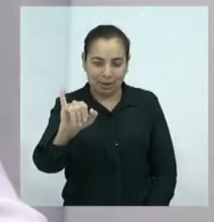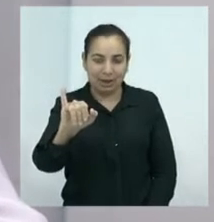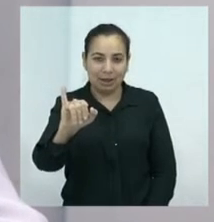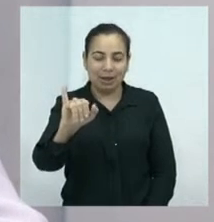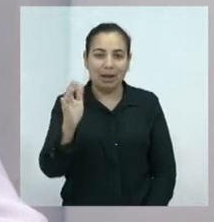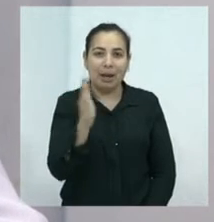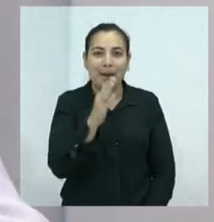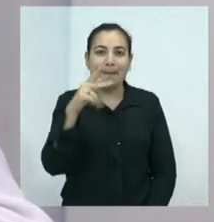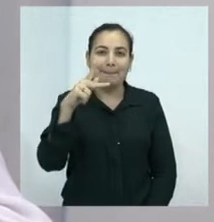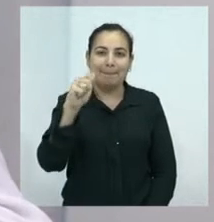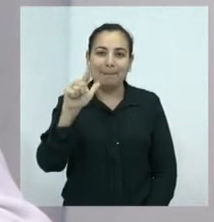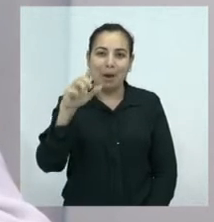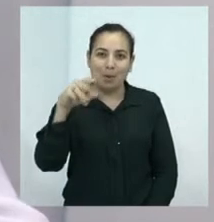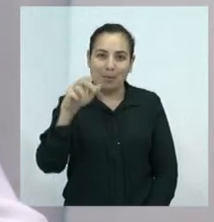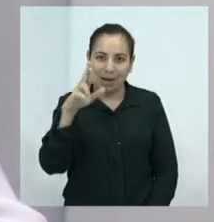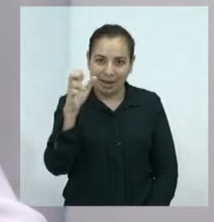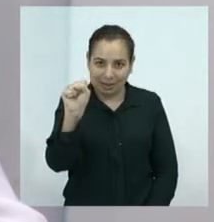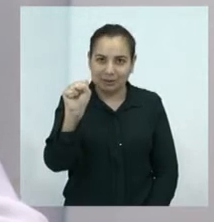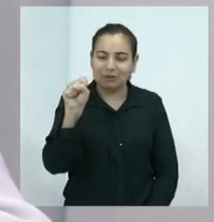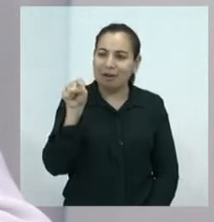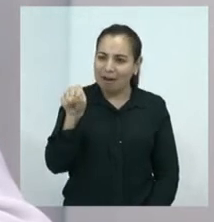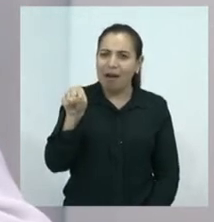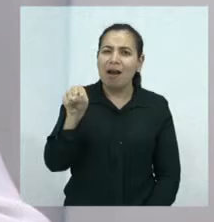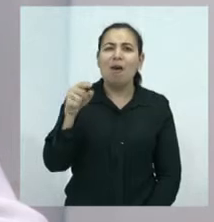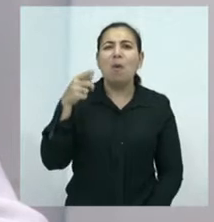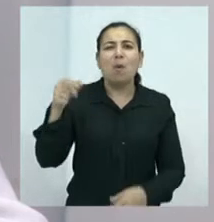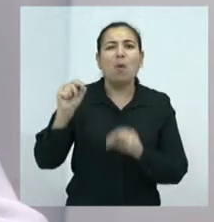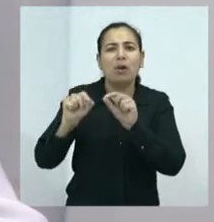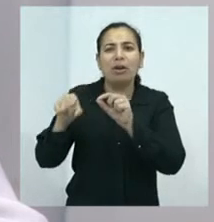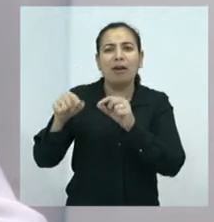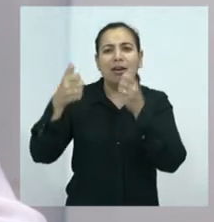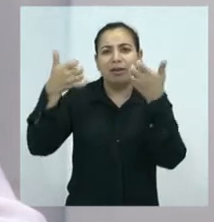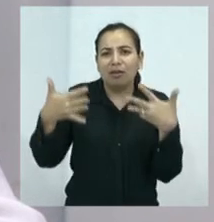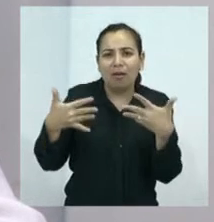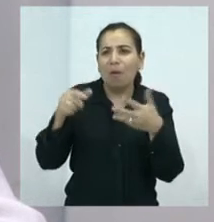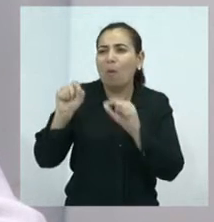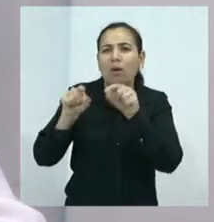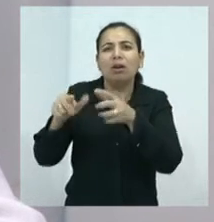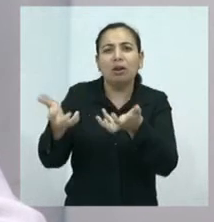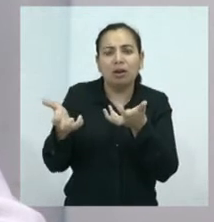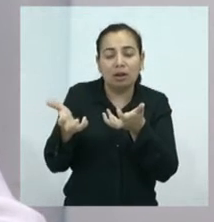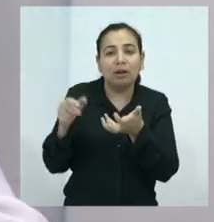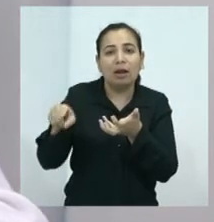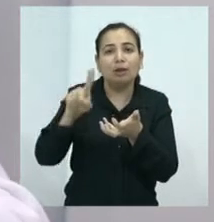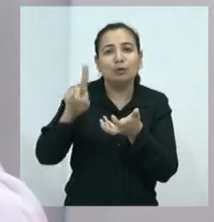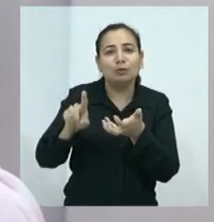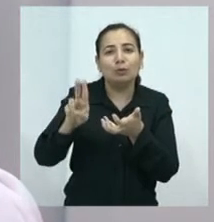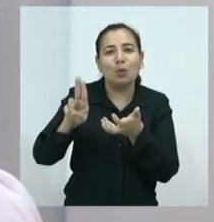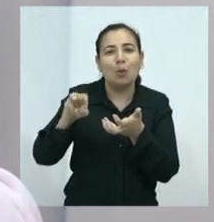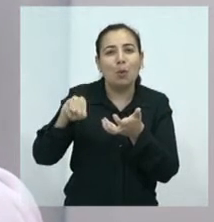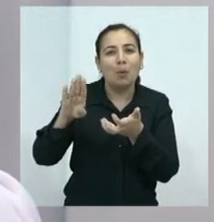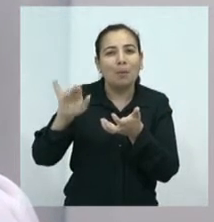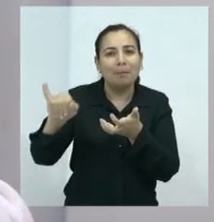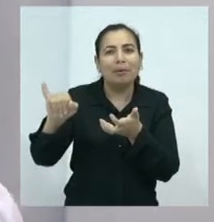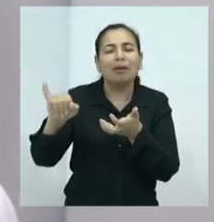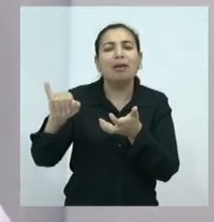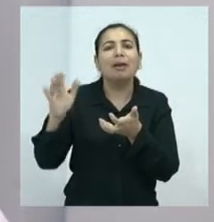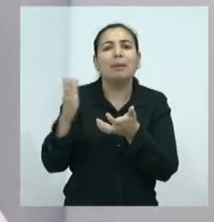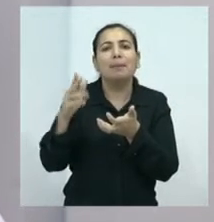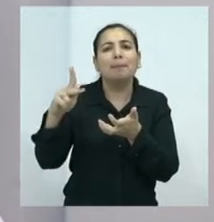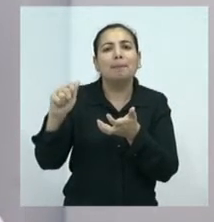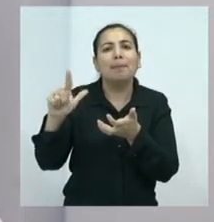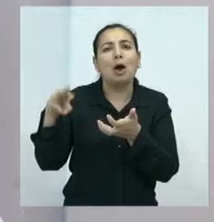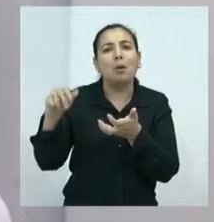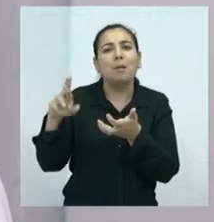do Palmares. E o que Zumbi pregava? O que Zumbi queria? A única coisa que Zumbi queria, que era o